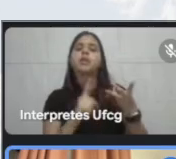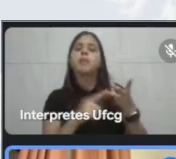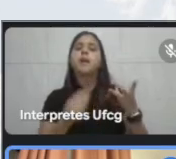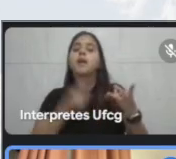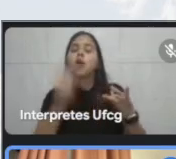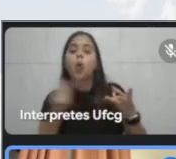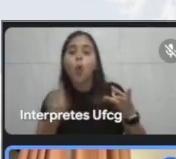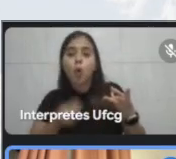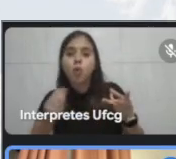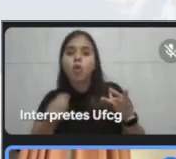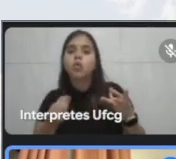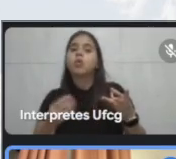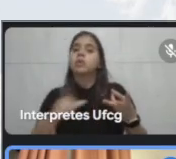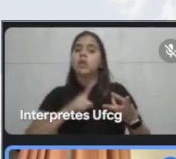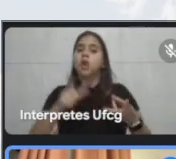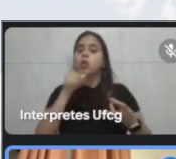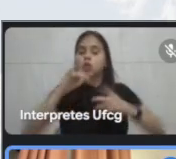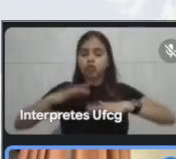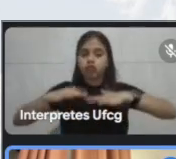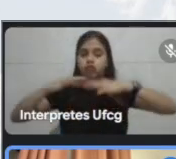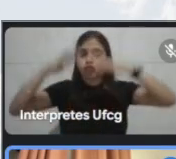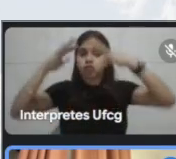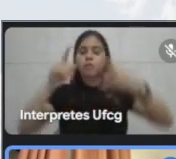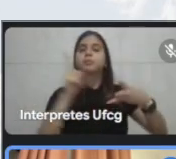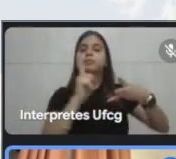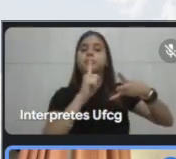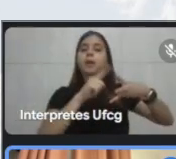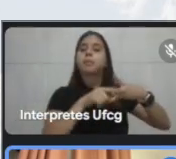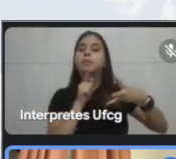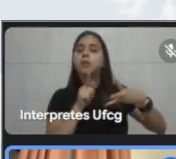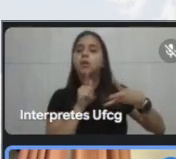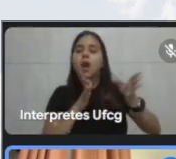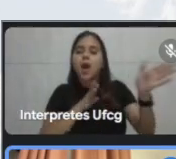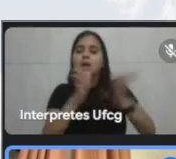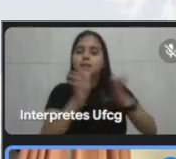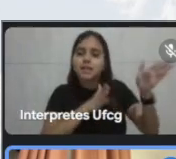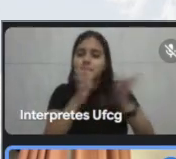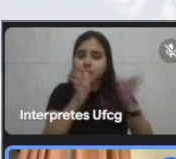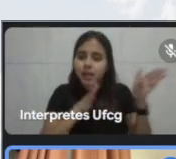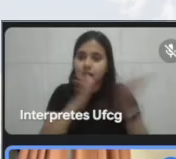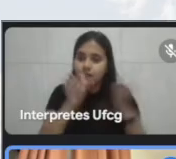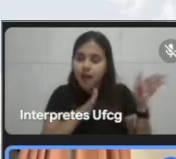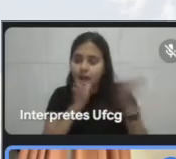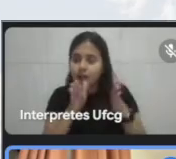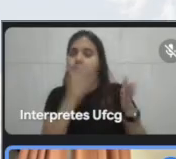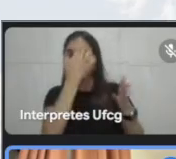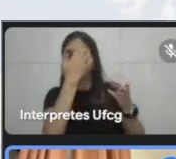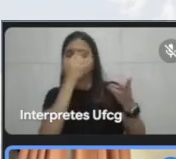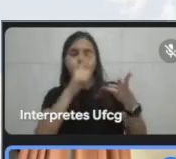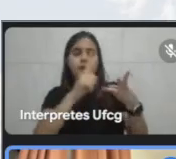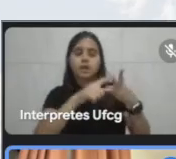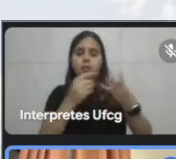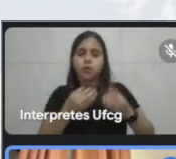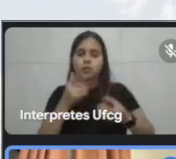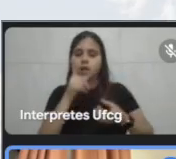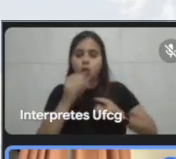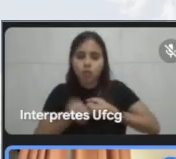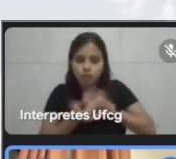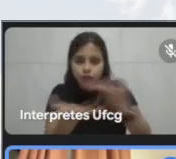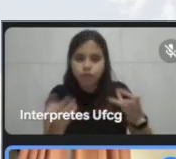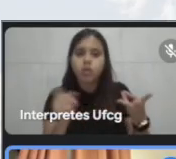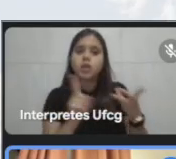inundação. Então, vou começar pela sensibilidade, e depois a gente vai passar para o abastecimento e depois para a